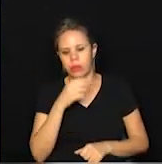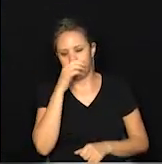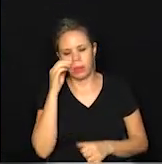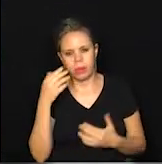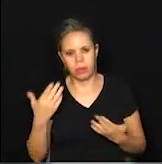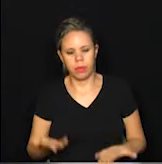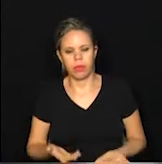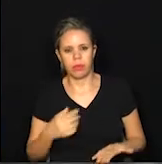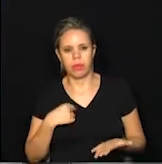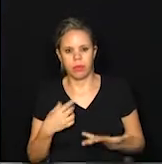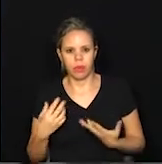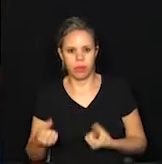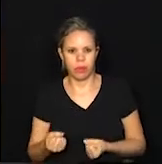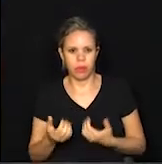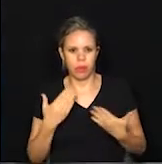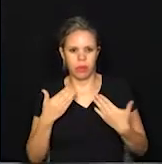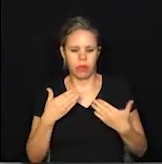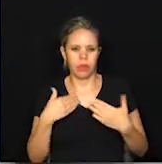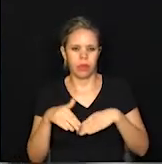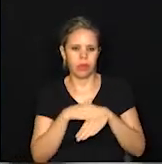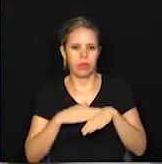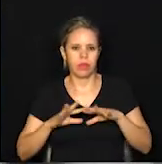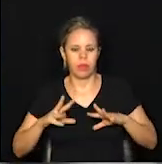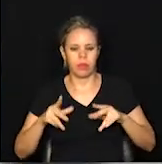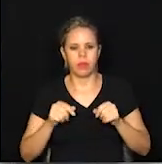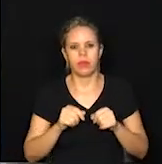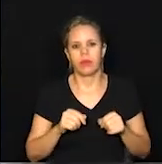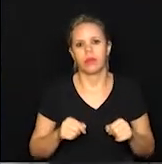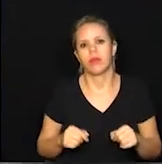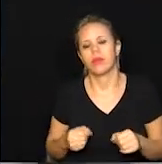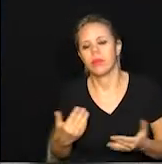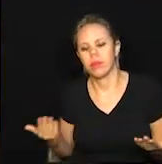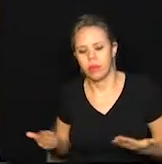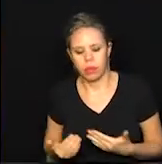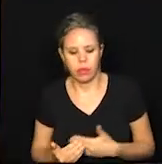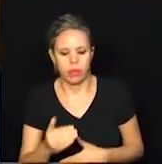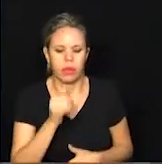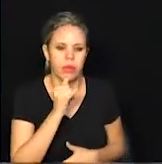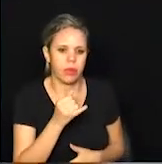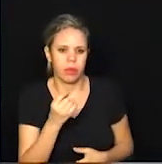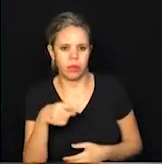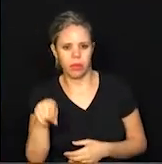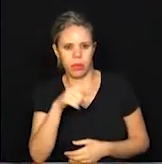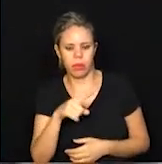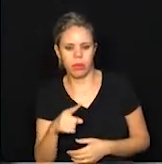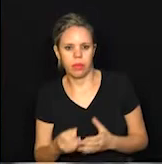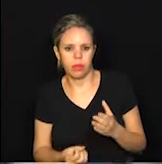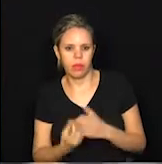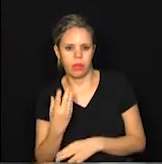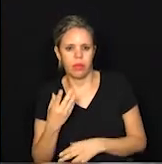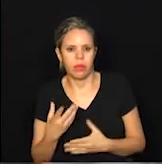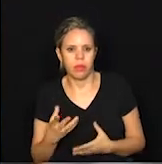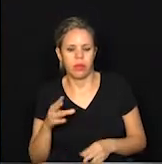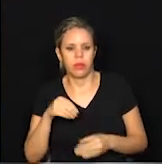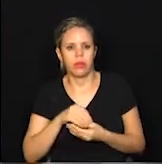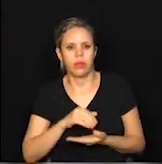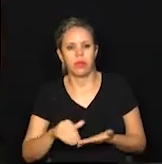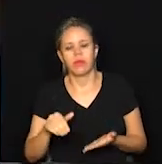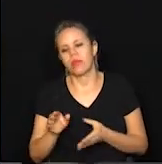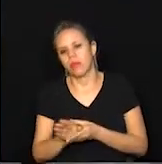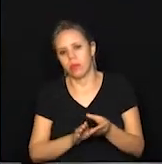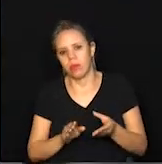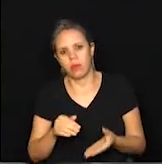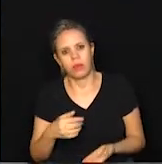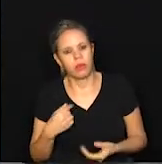Nós ouvíamos pessoas, todas as camadas, e desde já, caso vocês forem ver a lei do Conselho Municipal de Esporte,